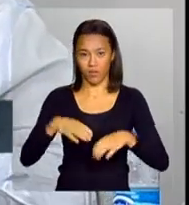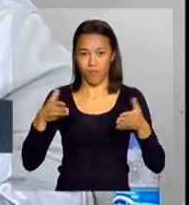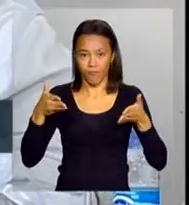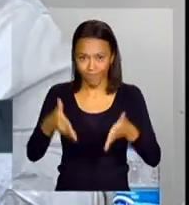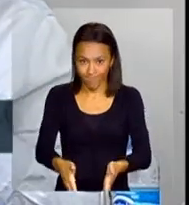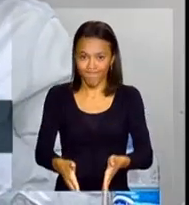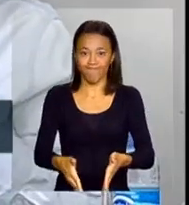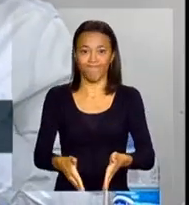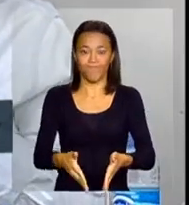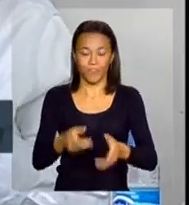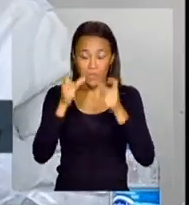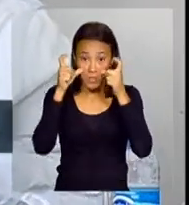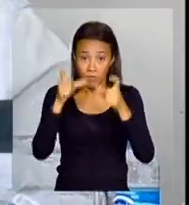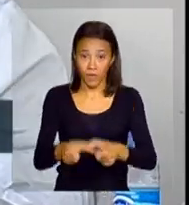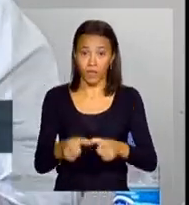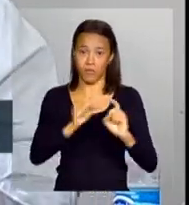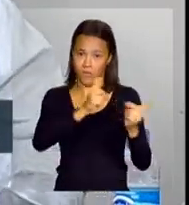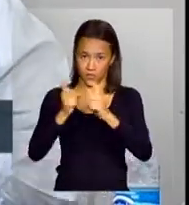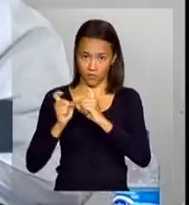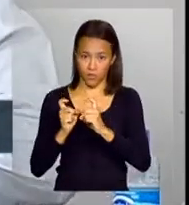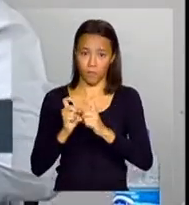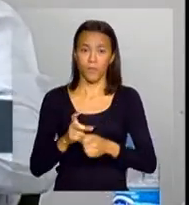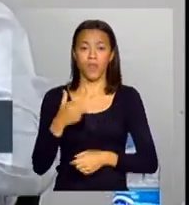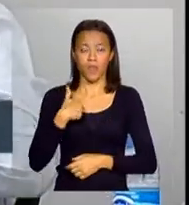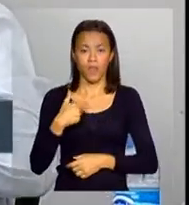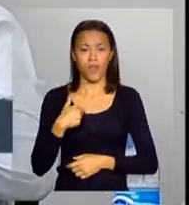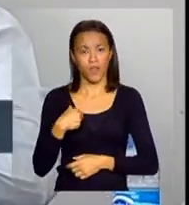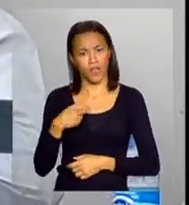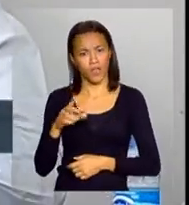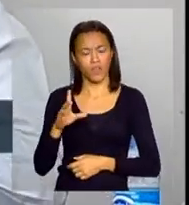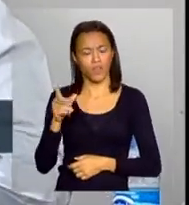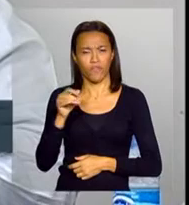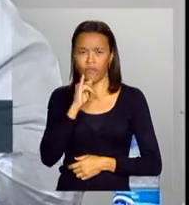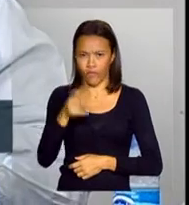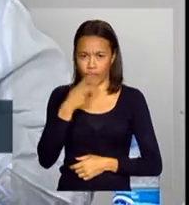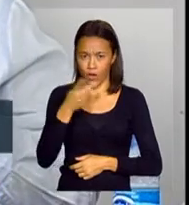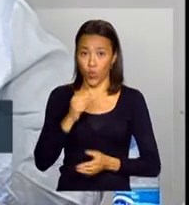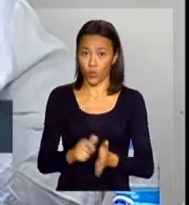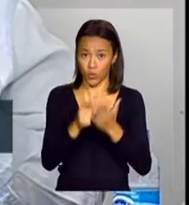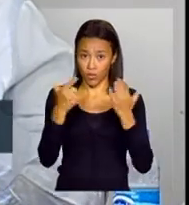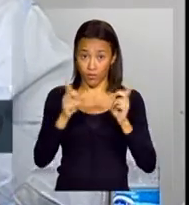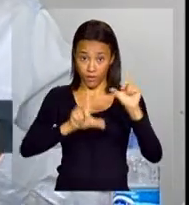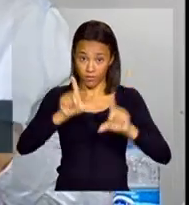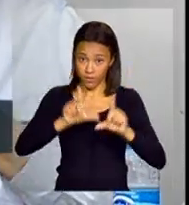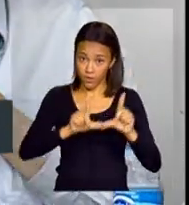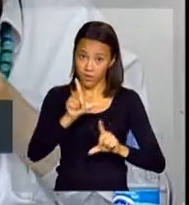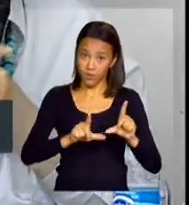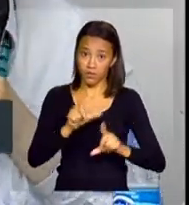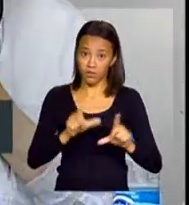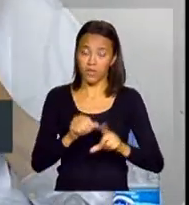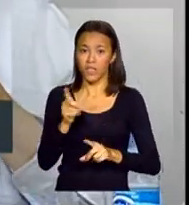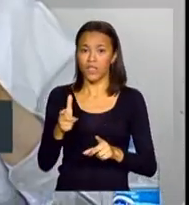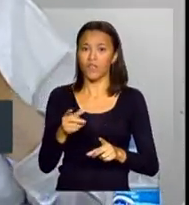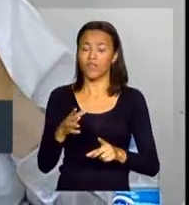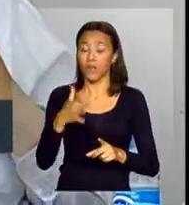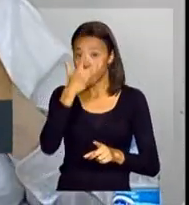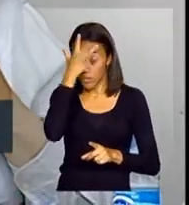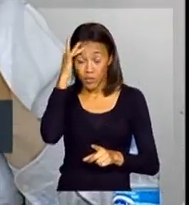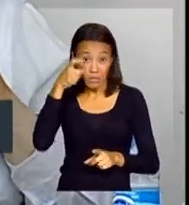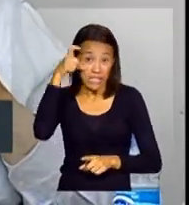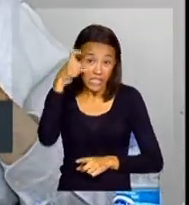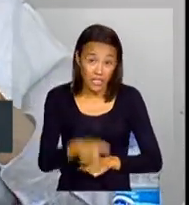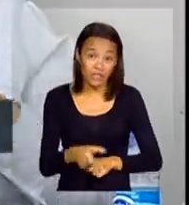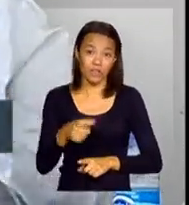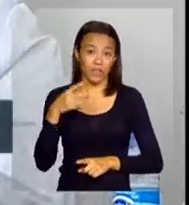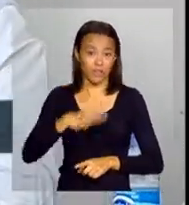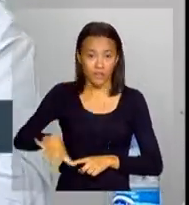Então, as pessoas... Eu vi essa declaração dele num jornal, na televisão, em que foi tamanha mobilização